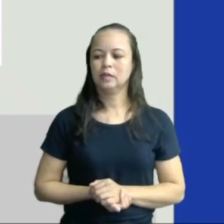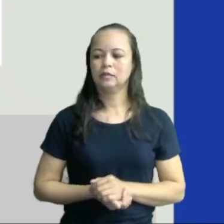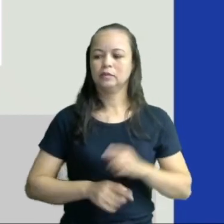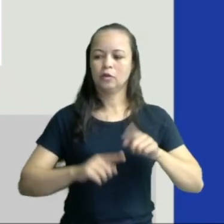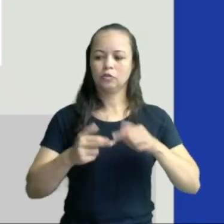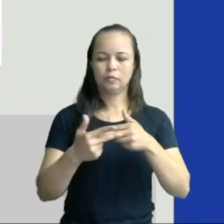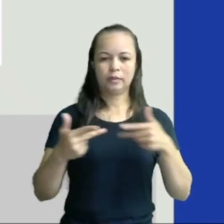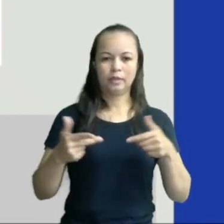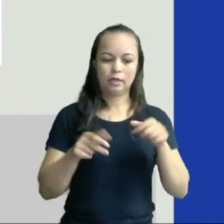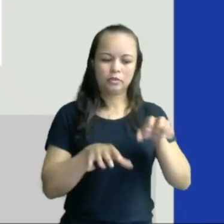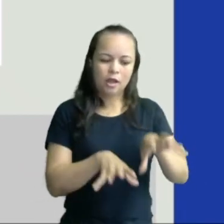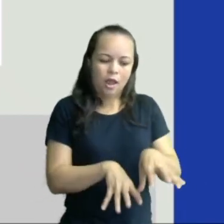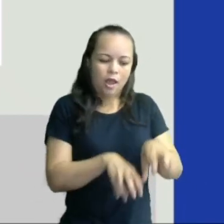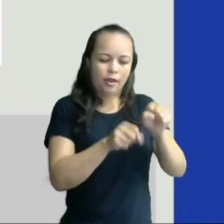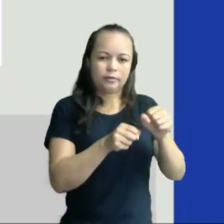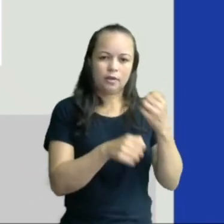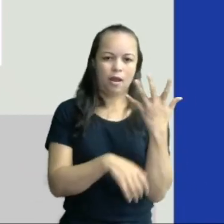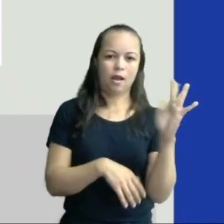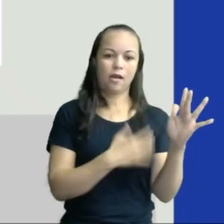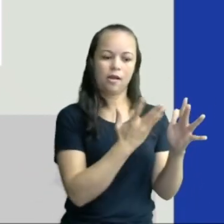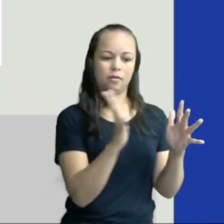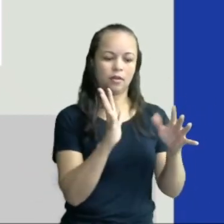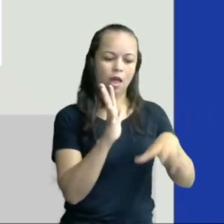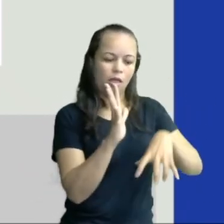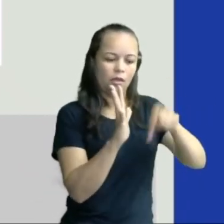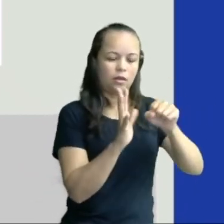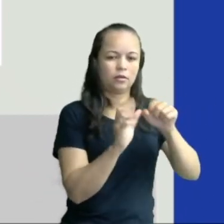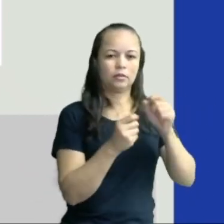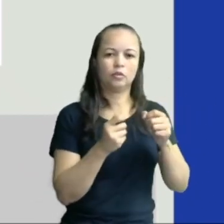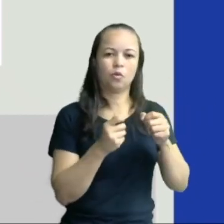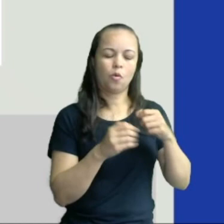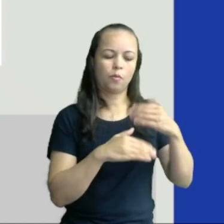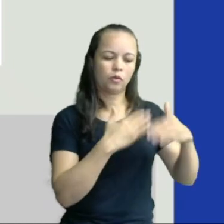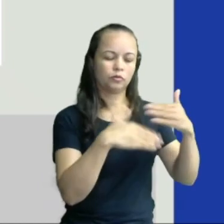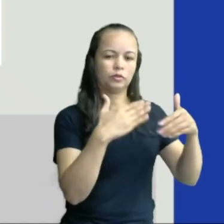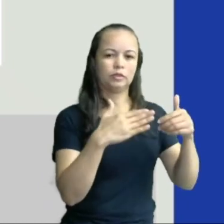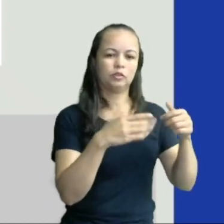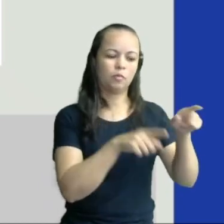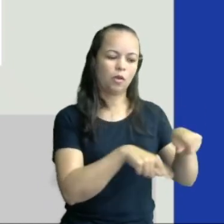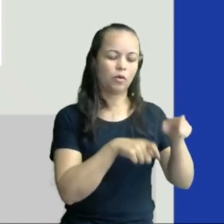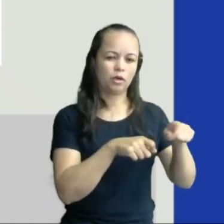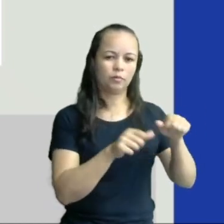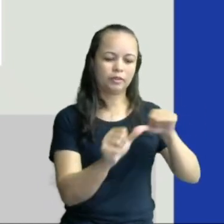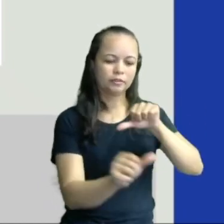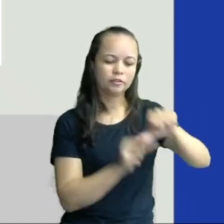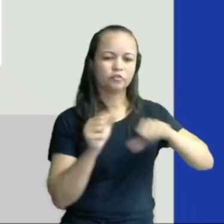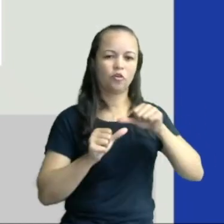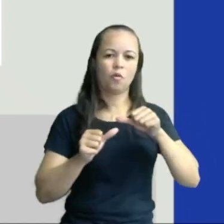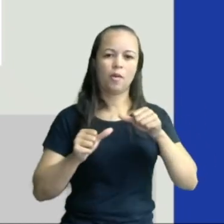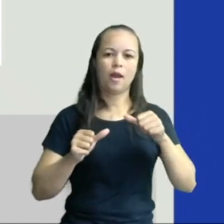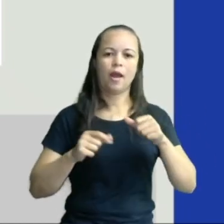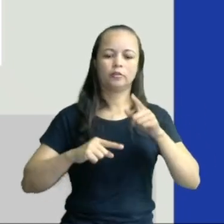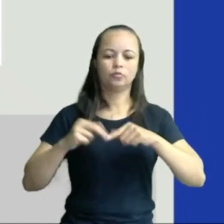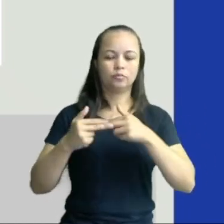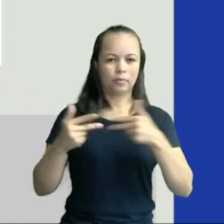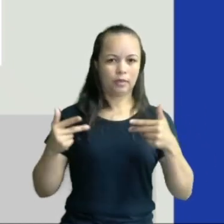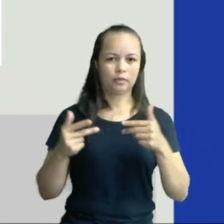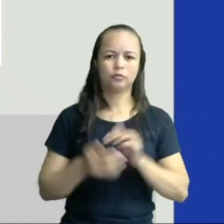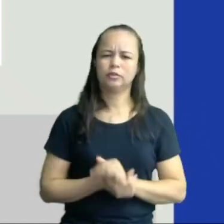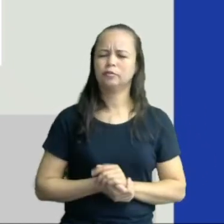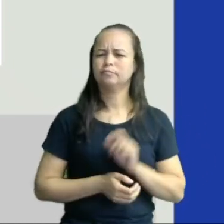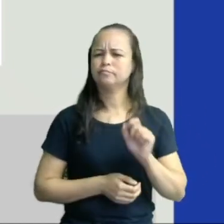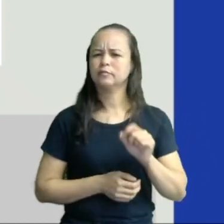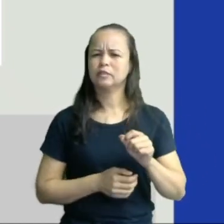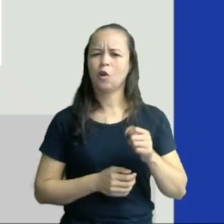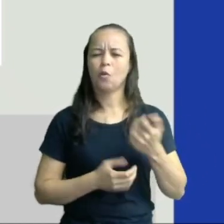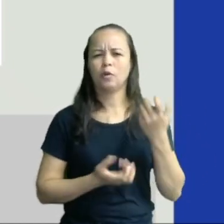materiais retirados da natureza ou produzidos no meio rural para serem transformados em mercadorias. O que são isso? São